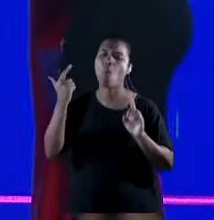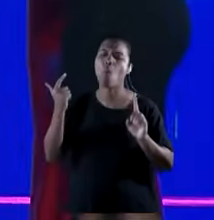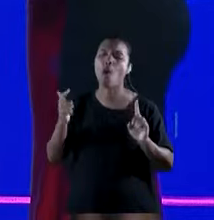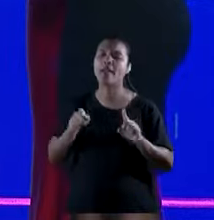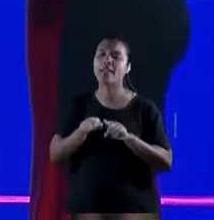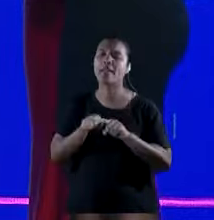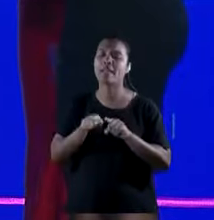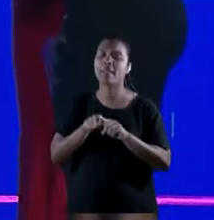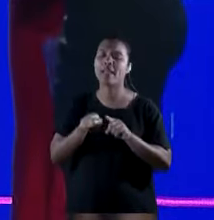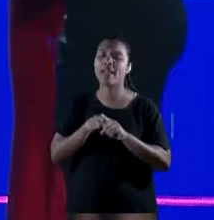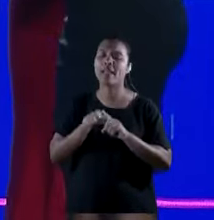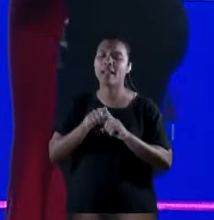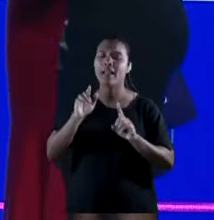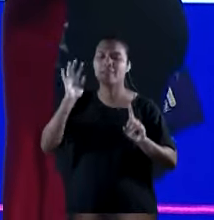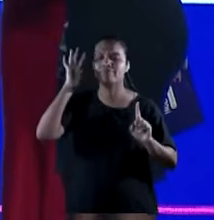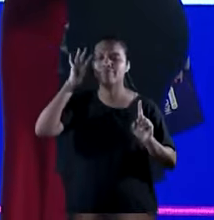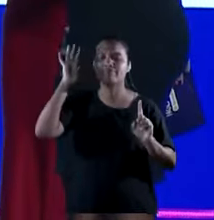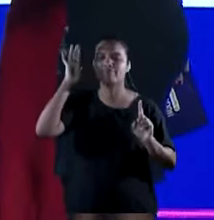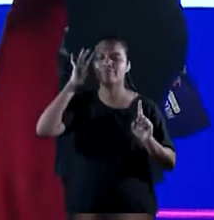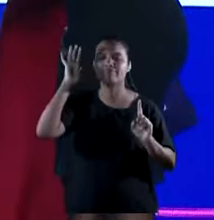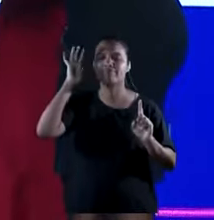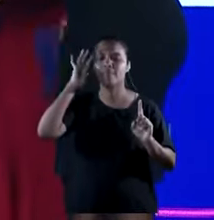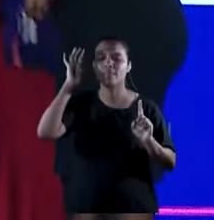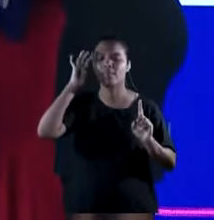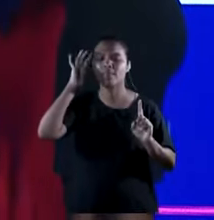na cabeça, que marcaram...